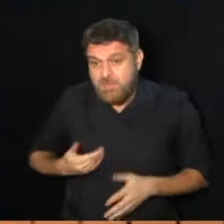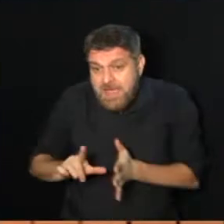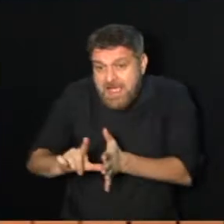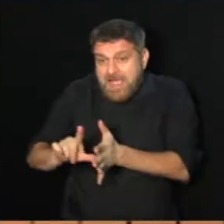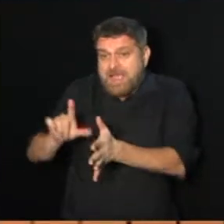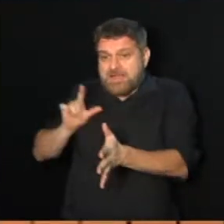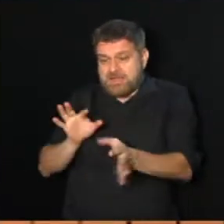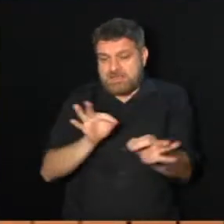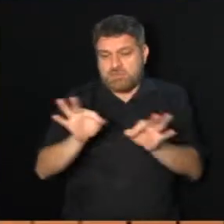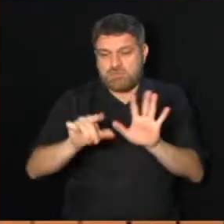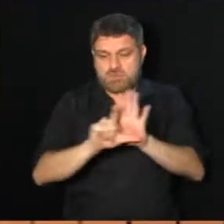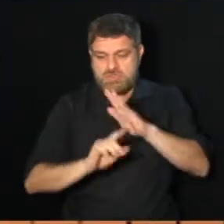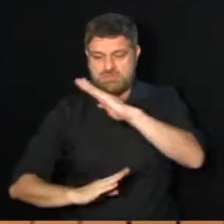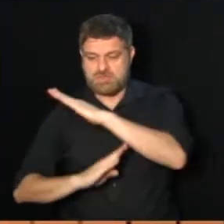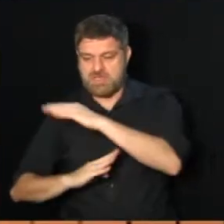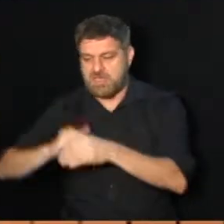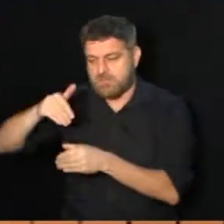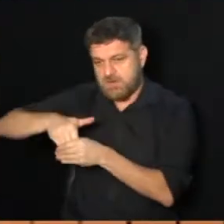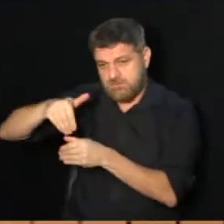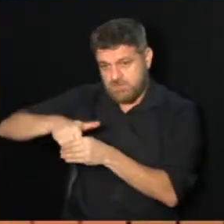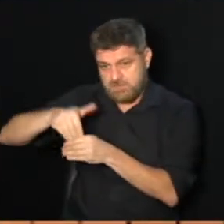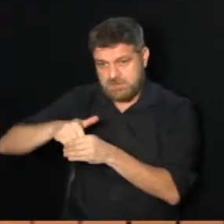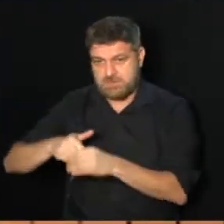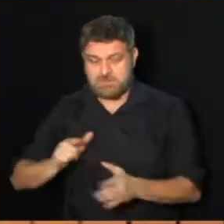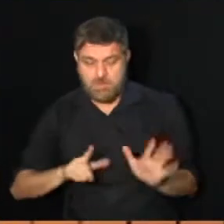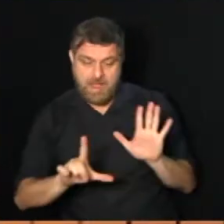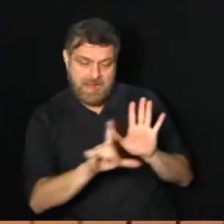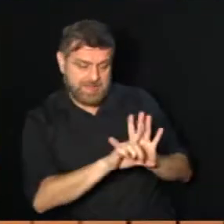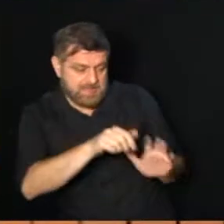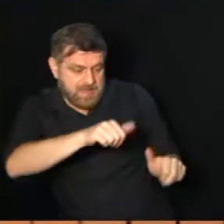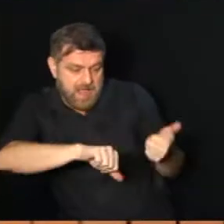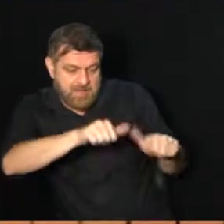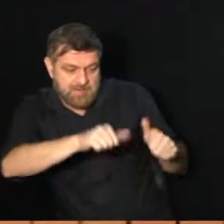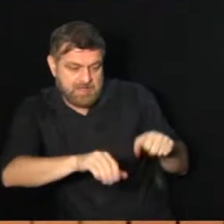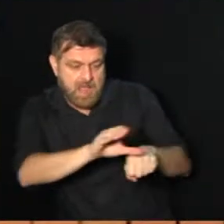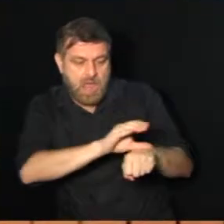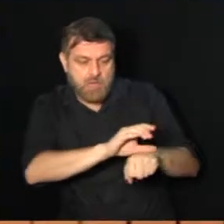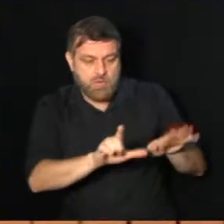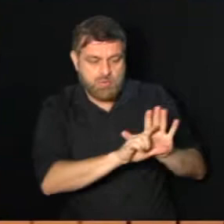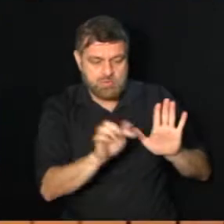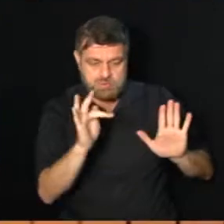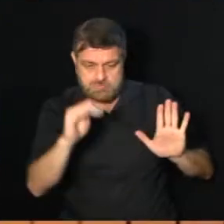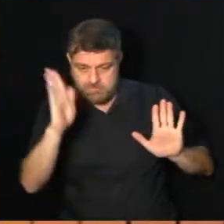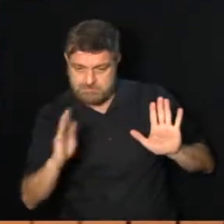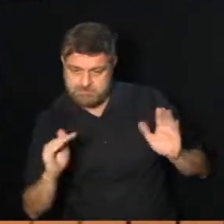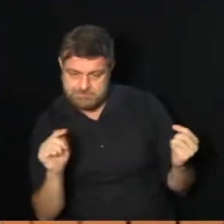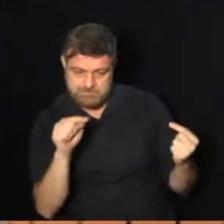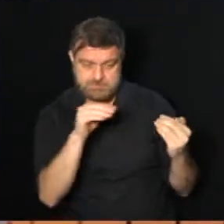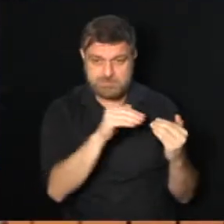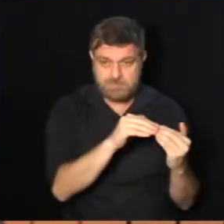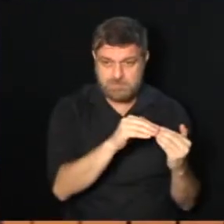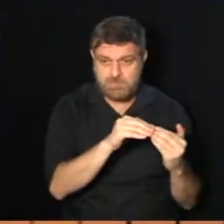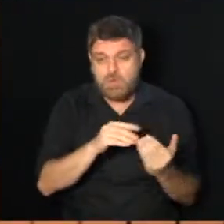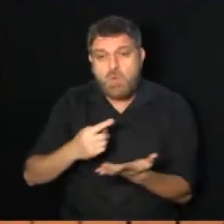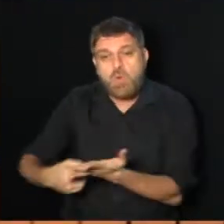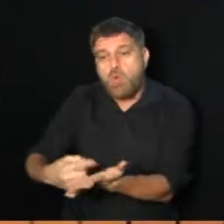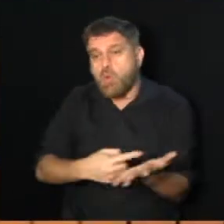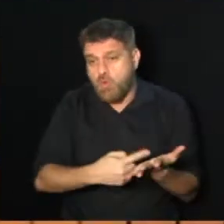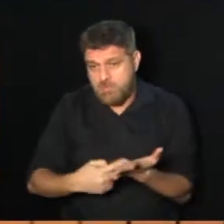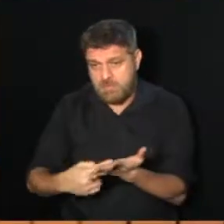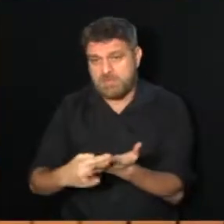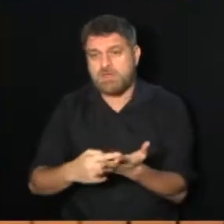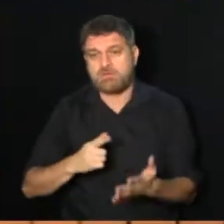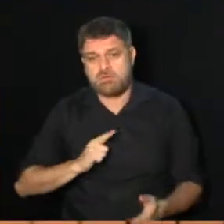ser votado com relação à legalidade e constitucionalidade. Esse foi um combinado, inclusive um